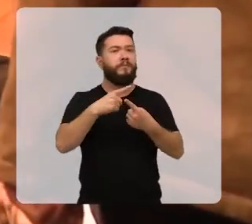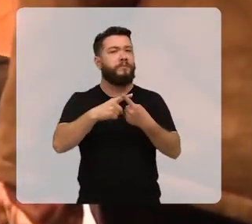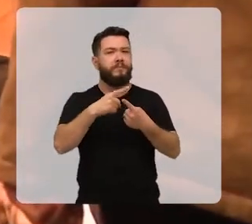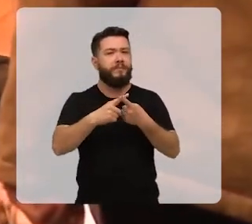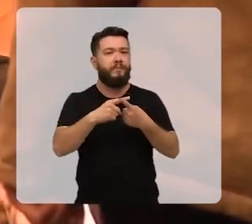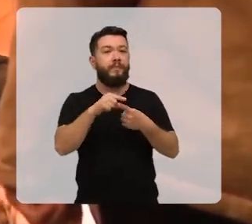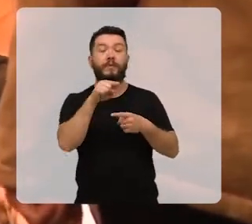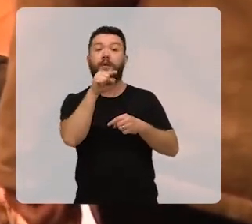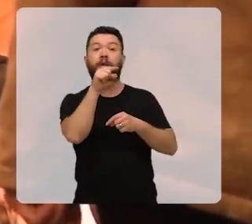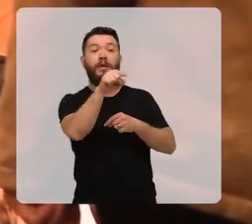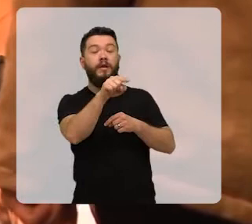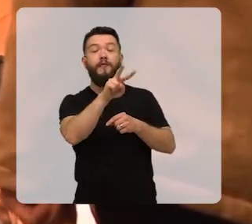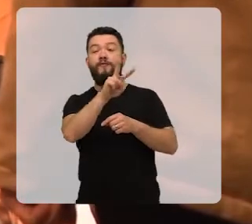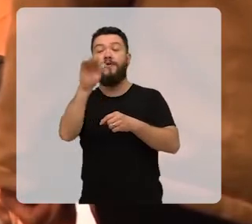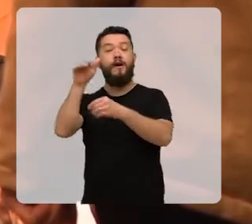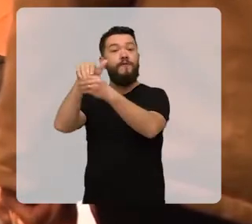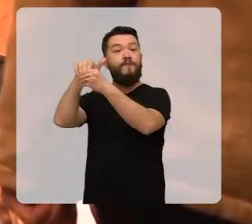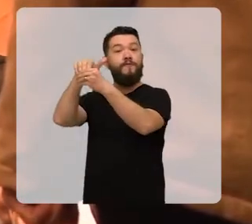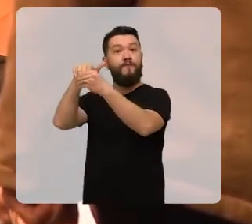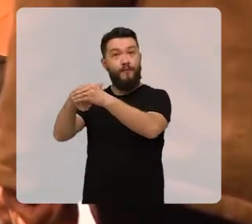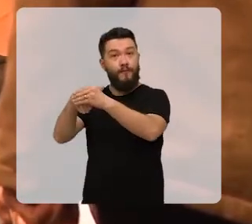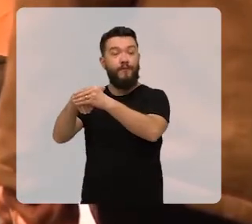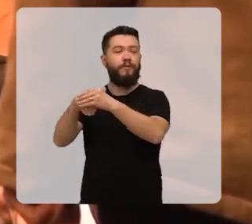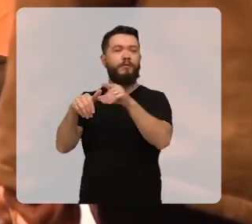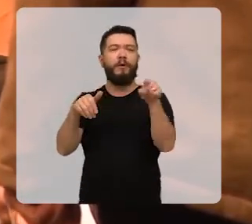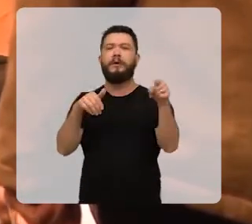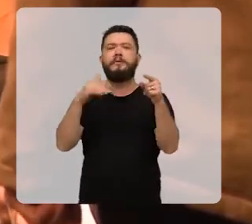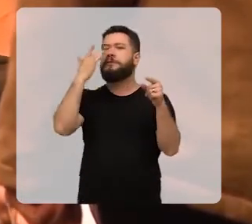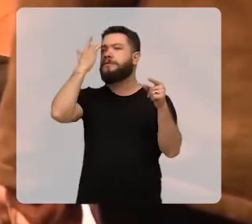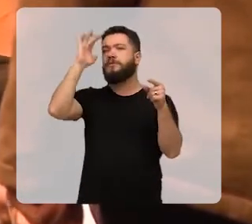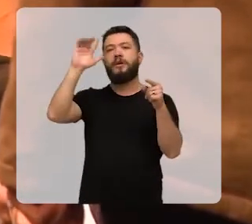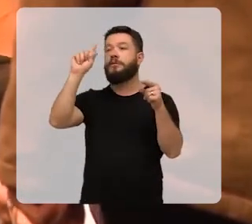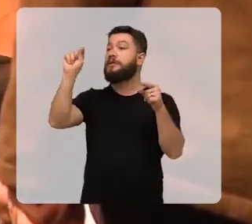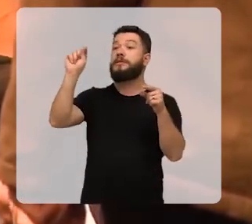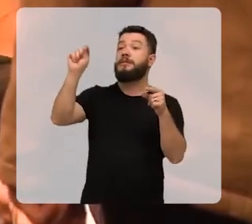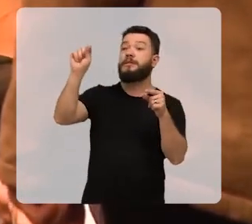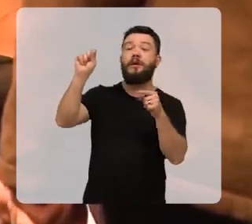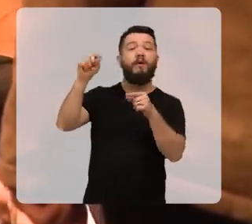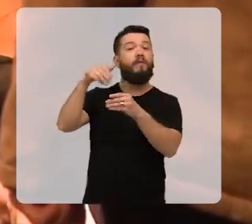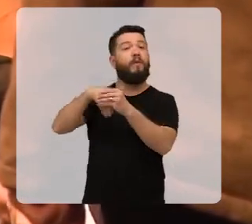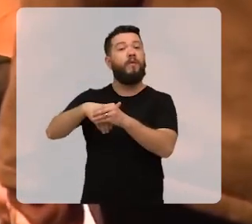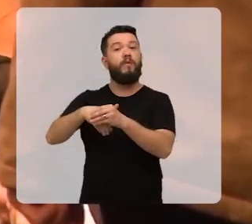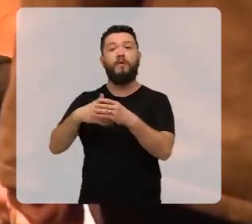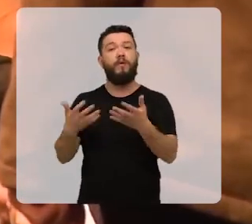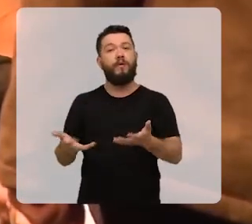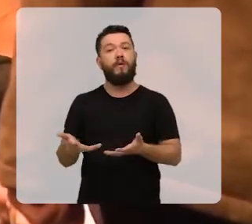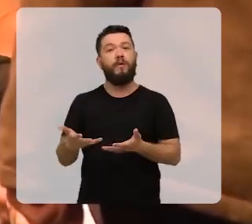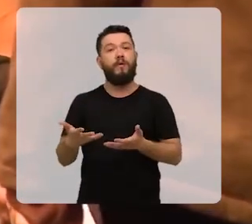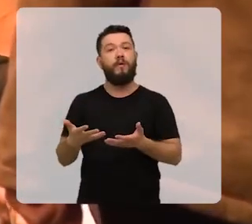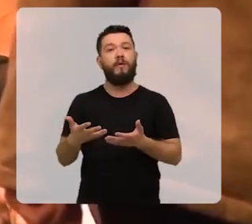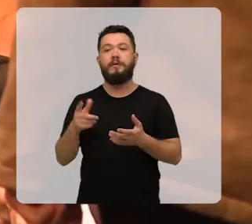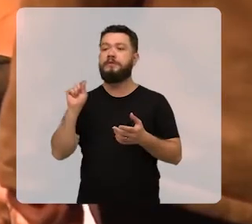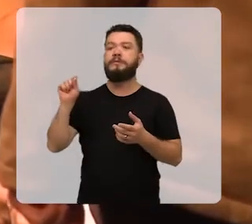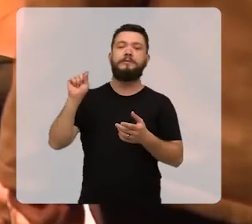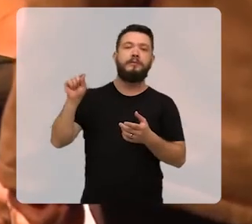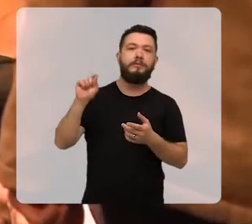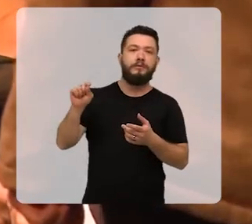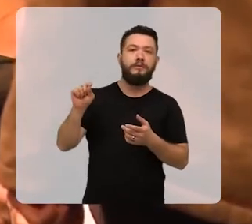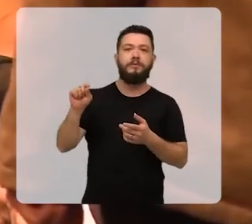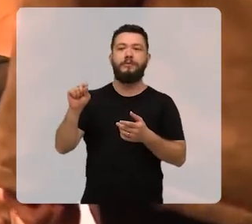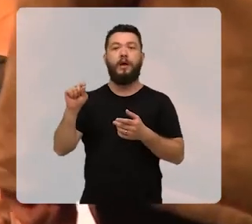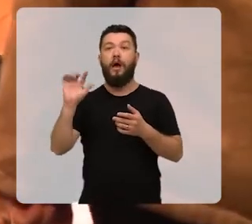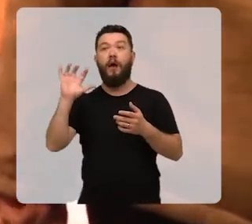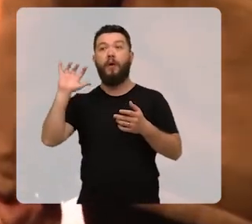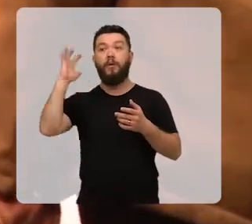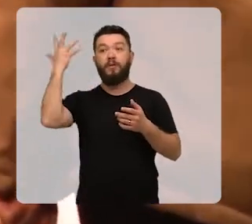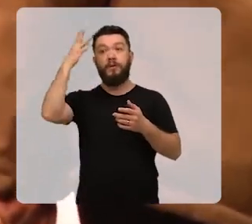votar e não tem a menor ideia de quem votar quem é qual o que acontece